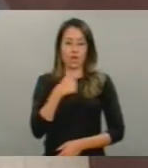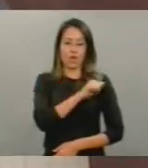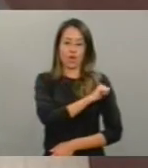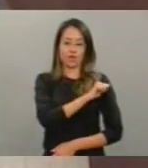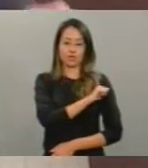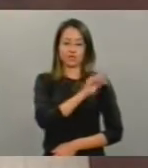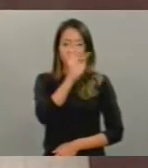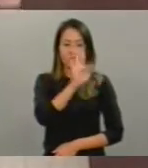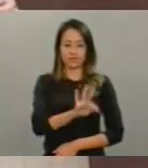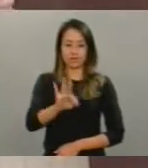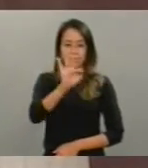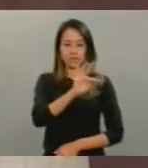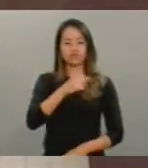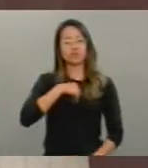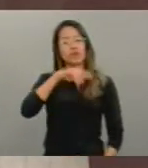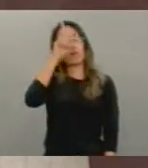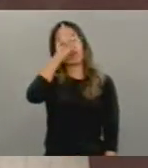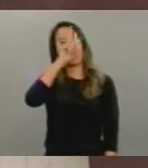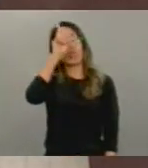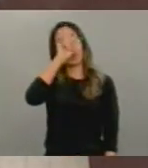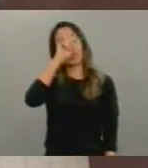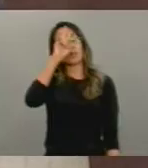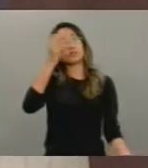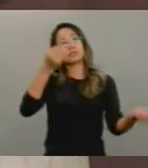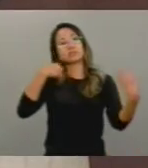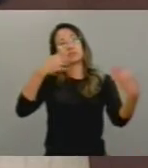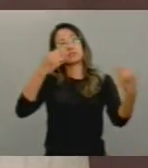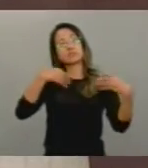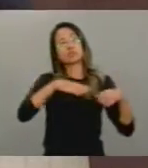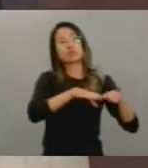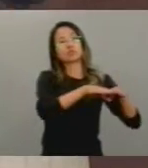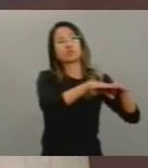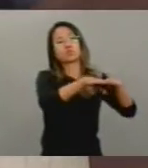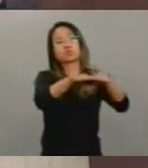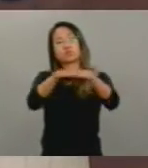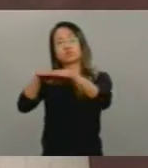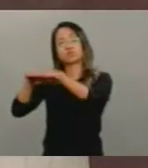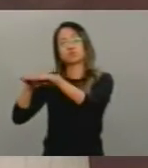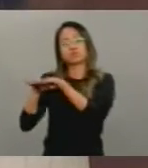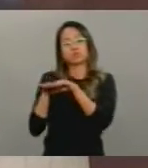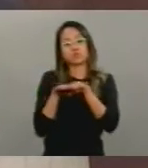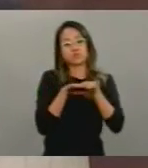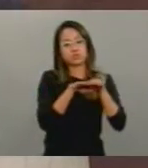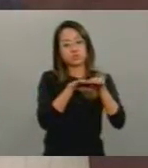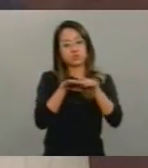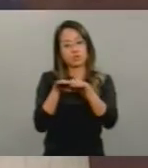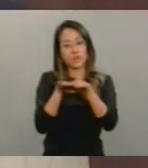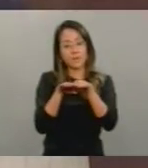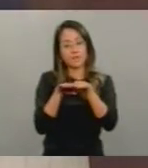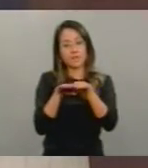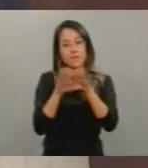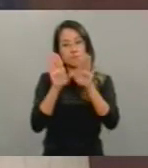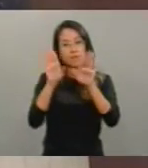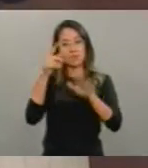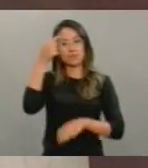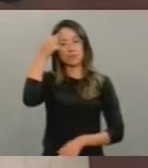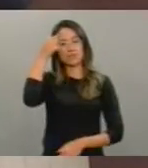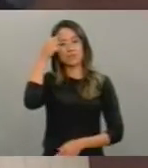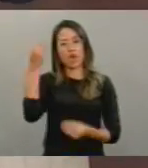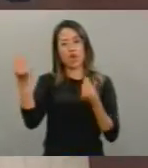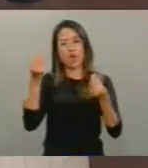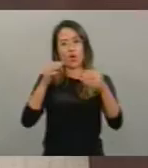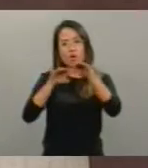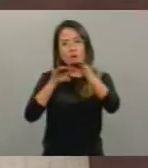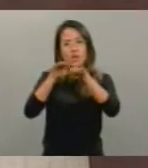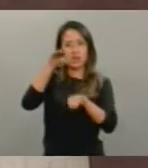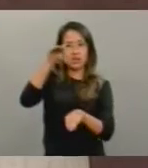faculdade, em que nós conhecemos que a ideia de equidade é reconhecer que há uma desigualdade. E reconhecendo